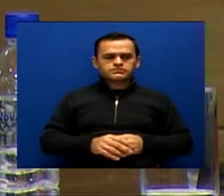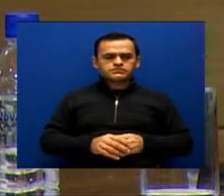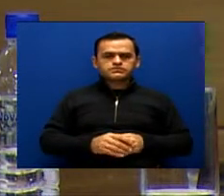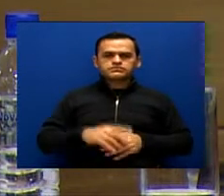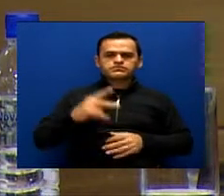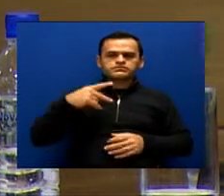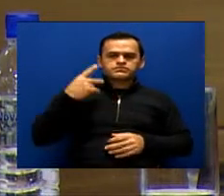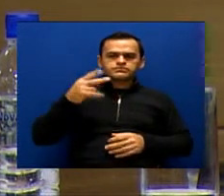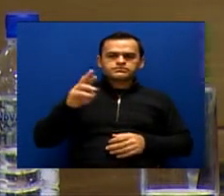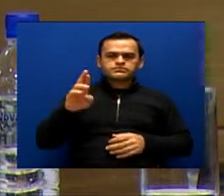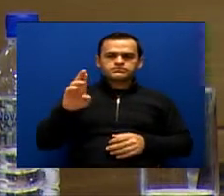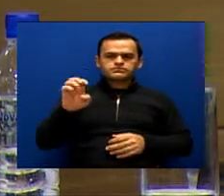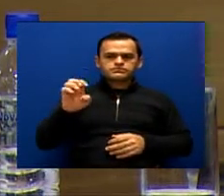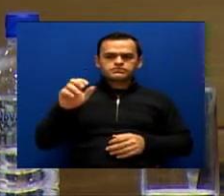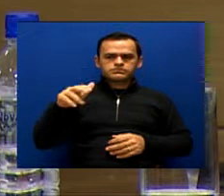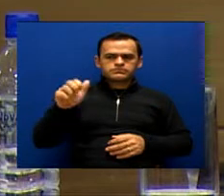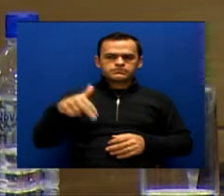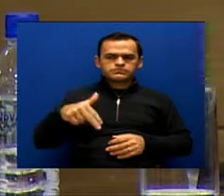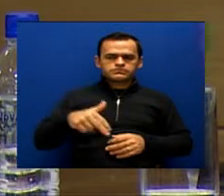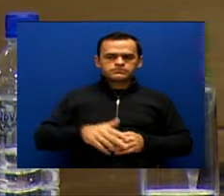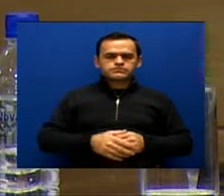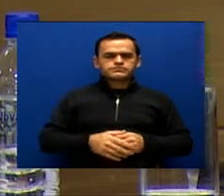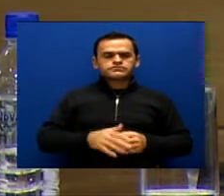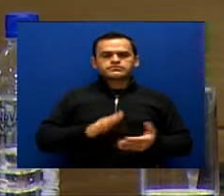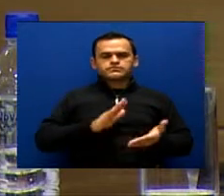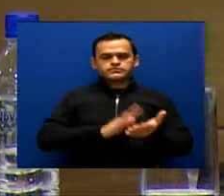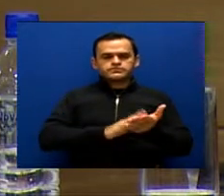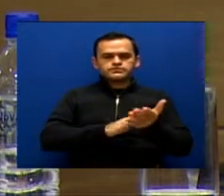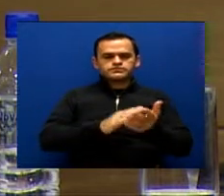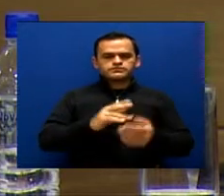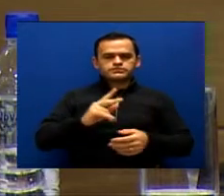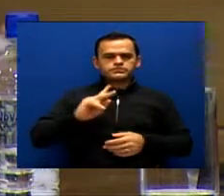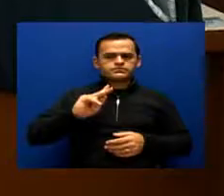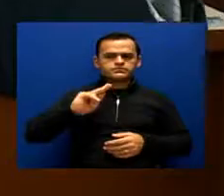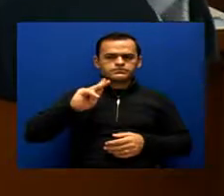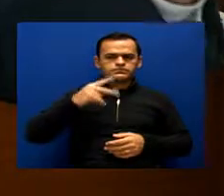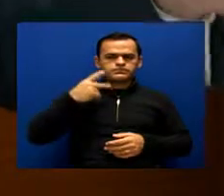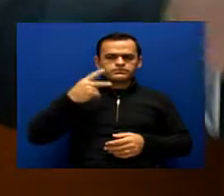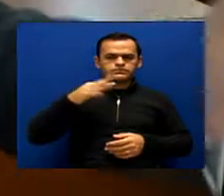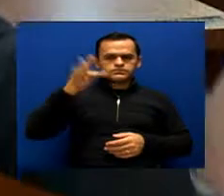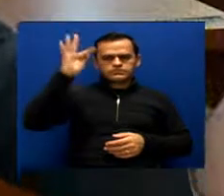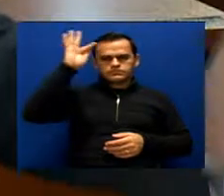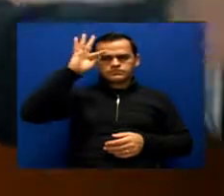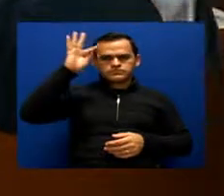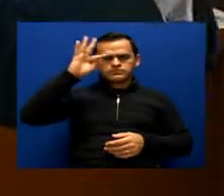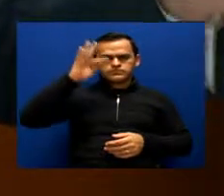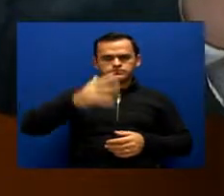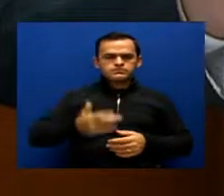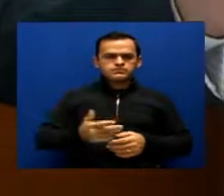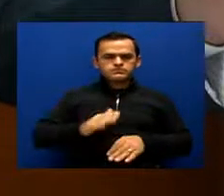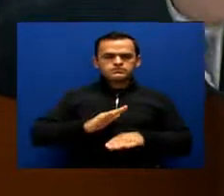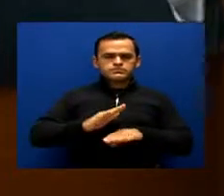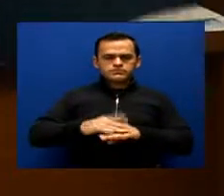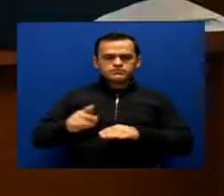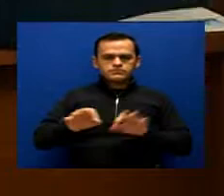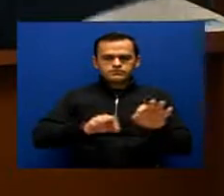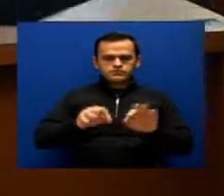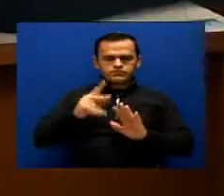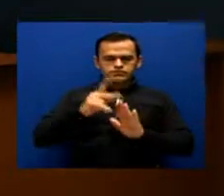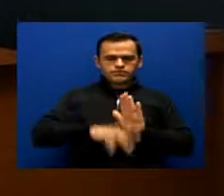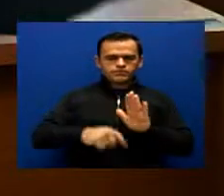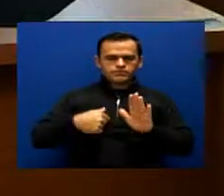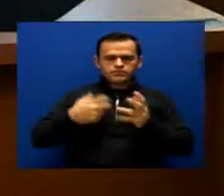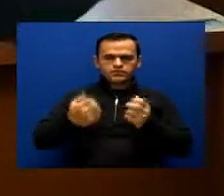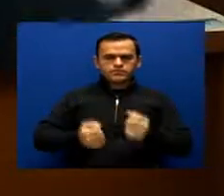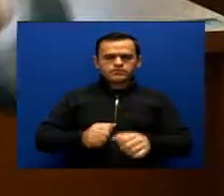O vereador Renan quer falar aí. Não, presidente, só parabenizar rapidamente o vereador Fausto Pérez pela iniciativa. Conte com o meu voto e pediria para ir